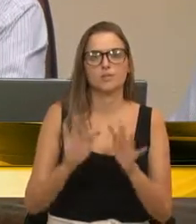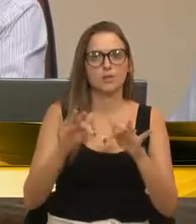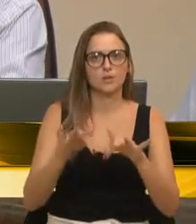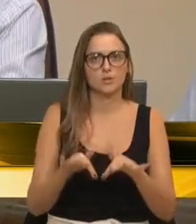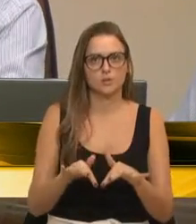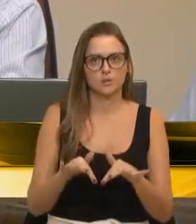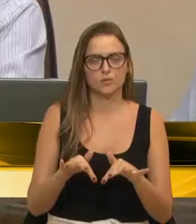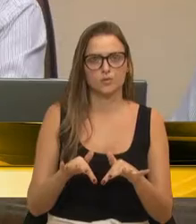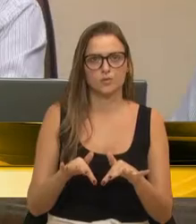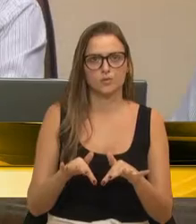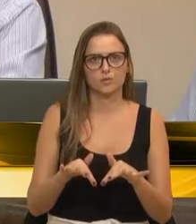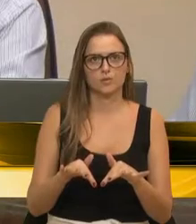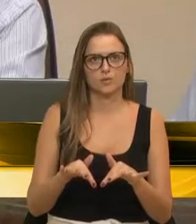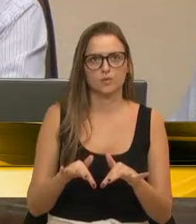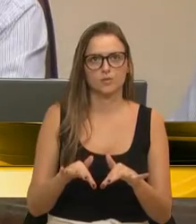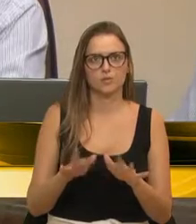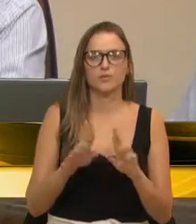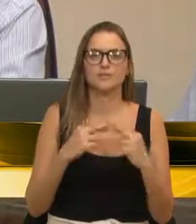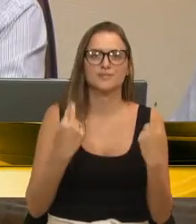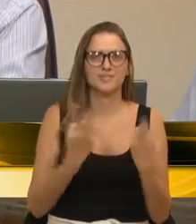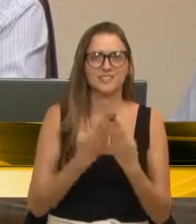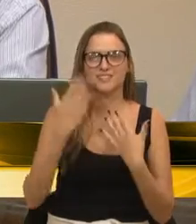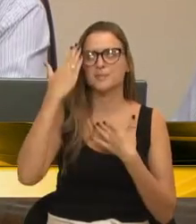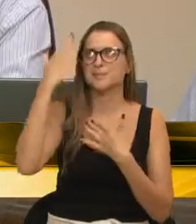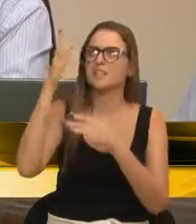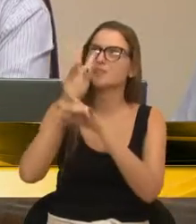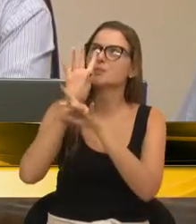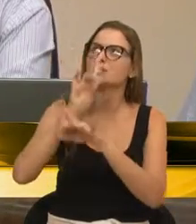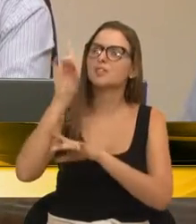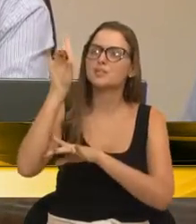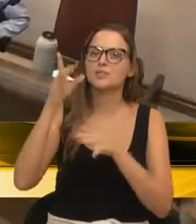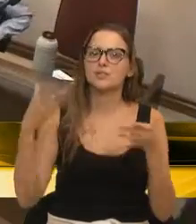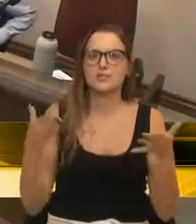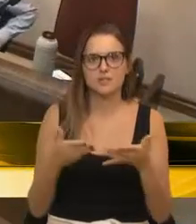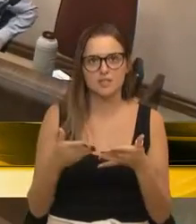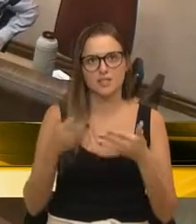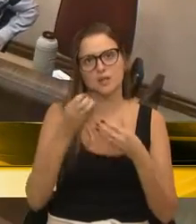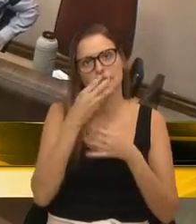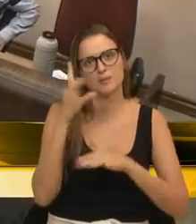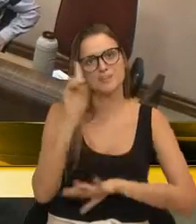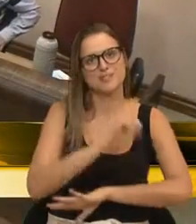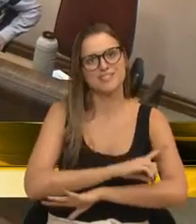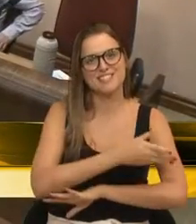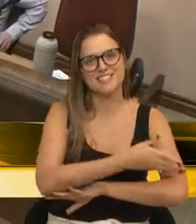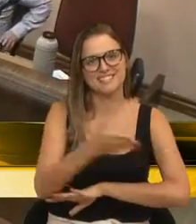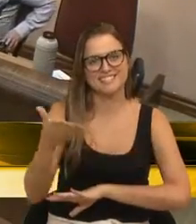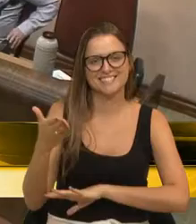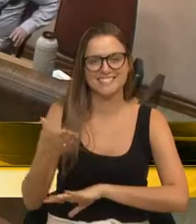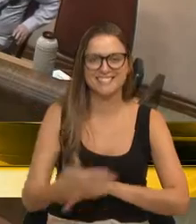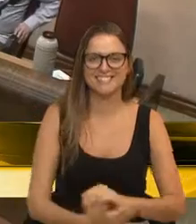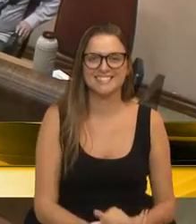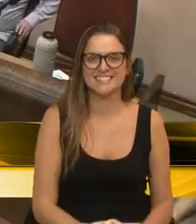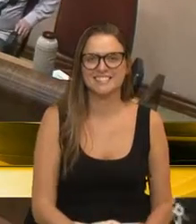encerrada a sessão, agradecendo a proteção de Deus. Muito bom dia a todos.